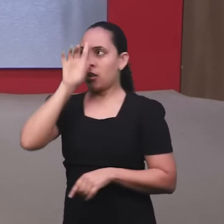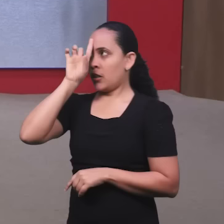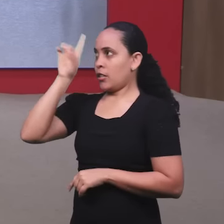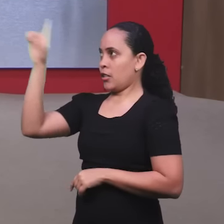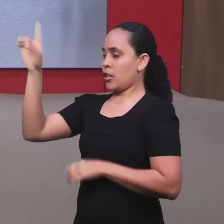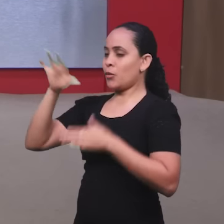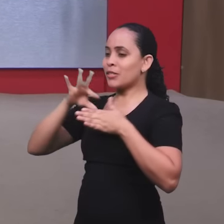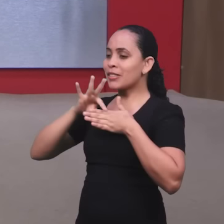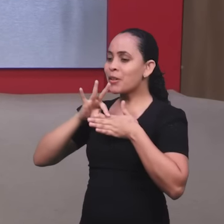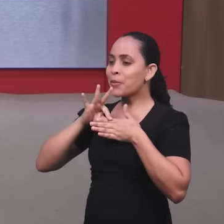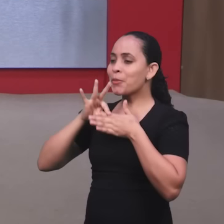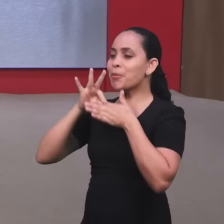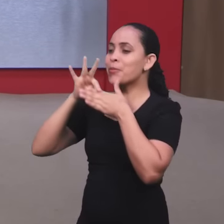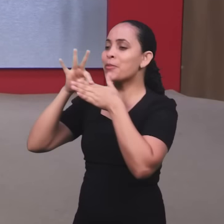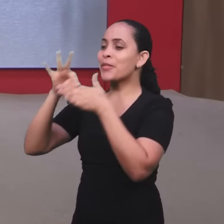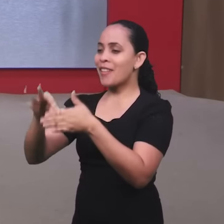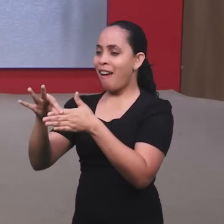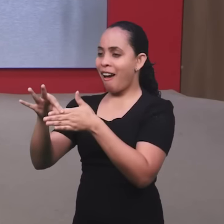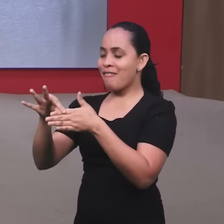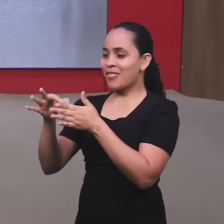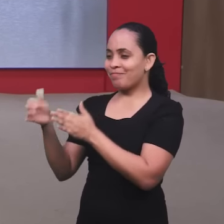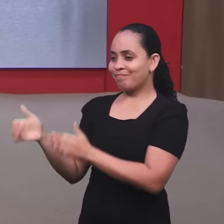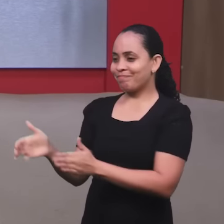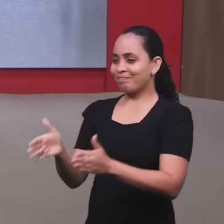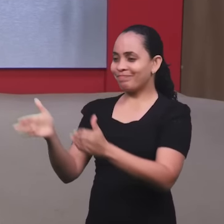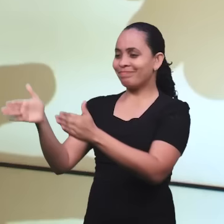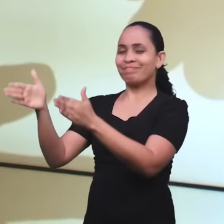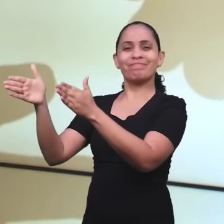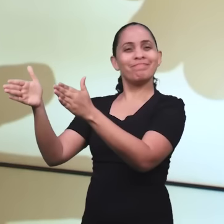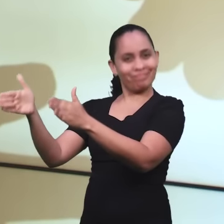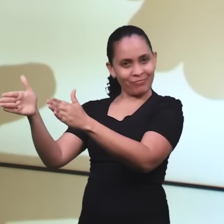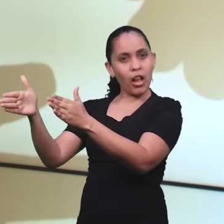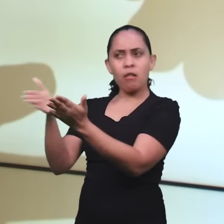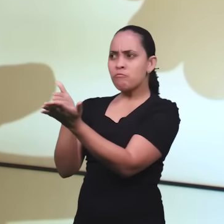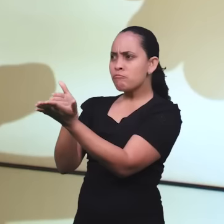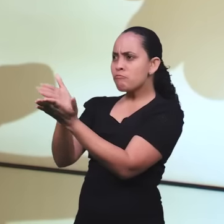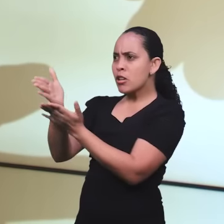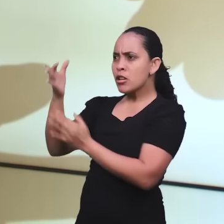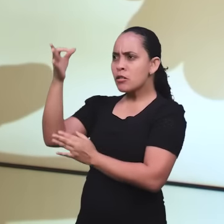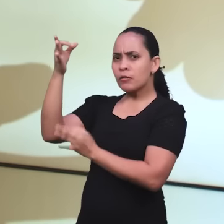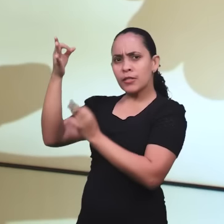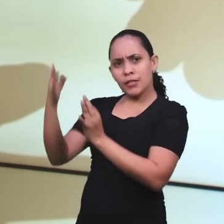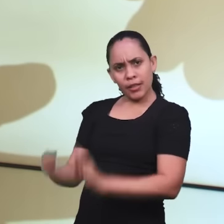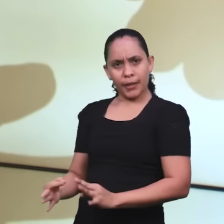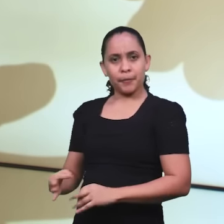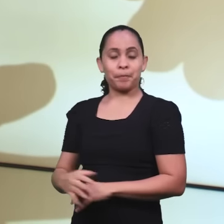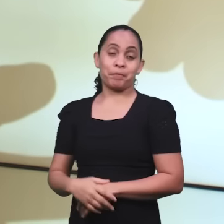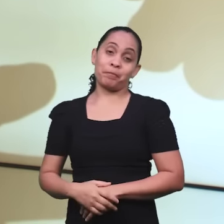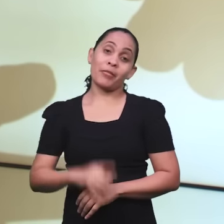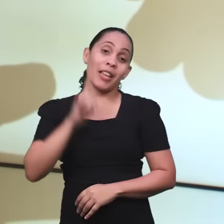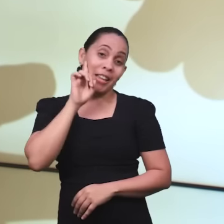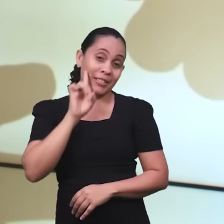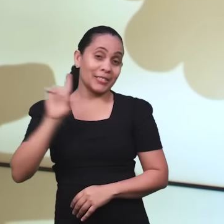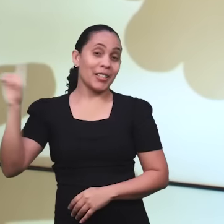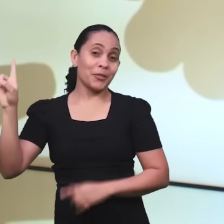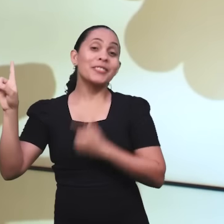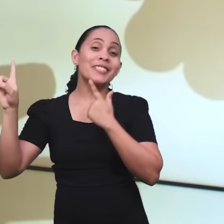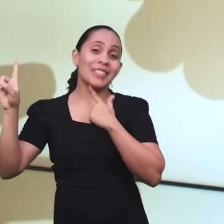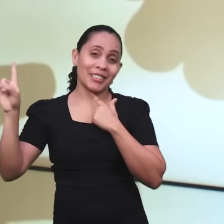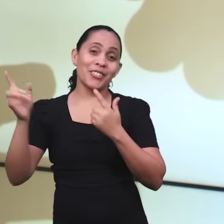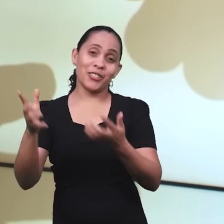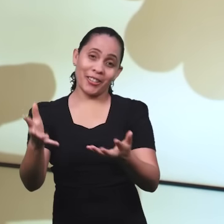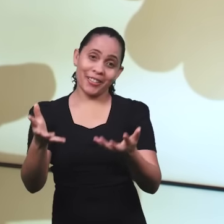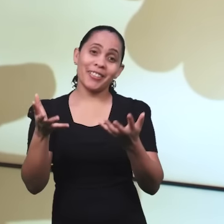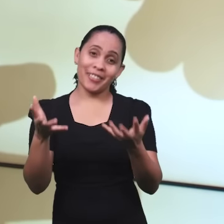pelas veredas da justiça. Isto Deus quer fazer a todo tempo